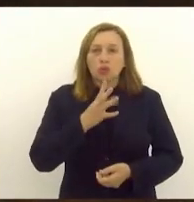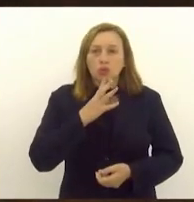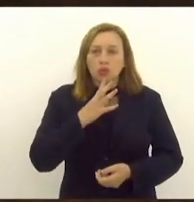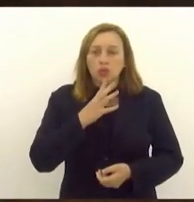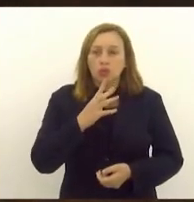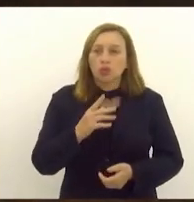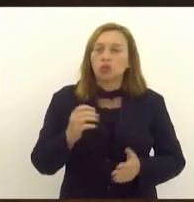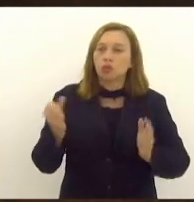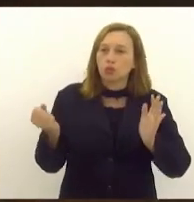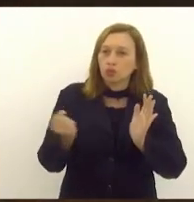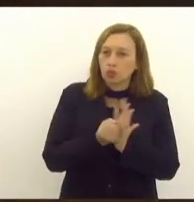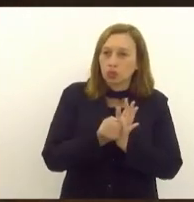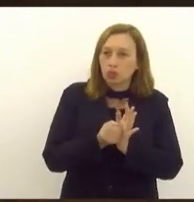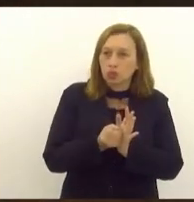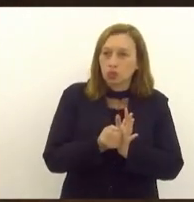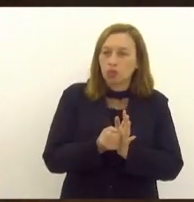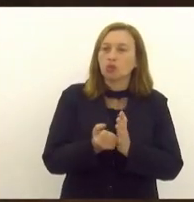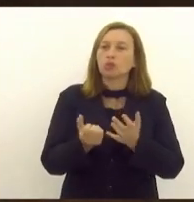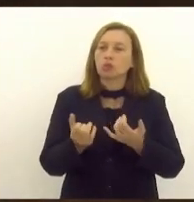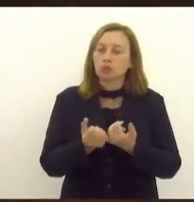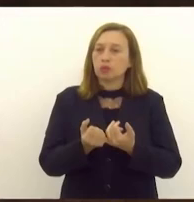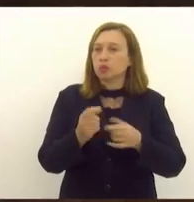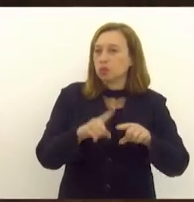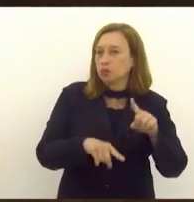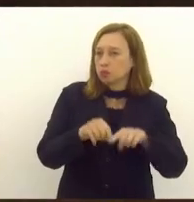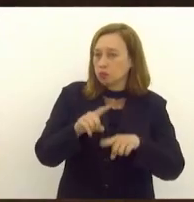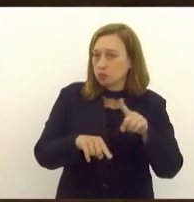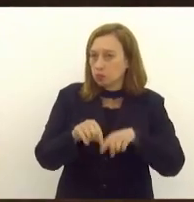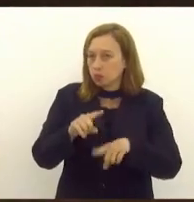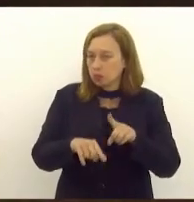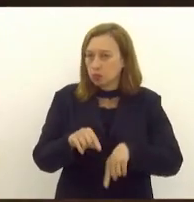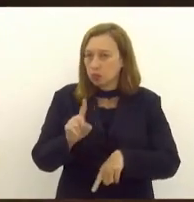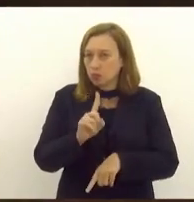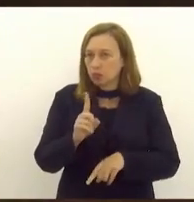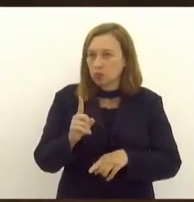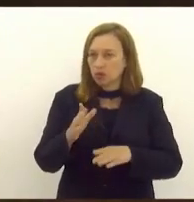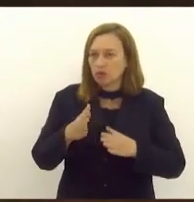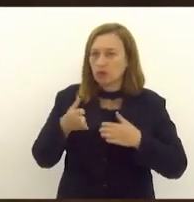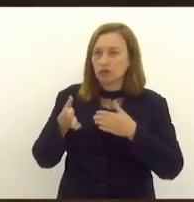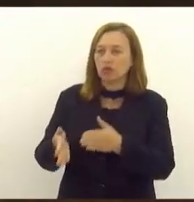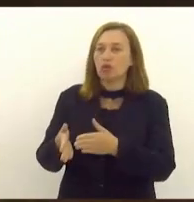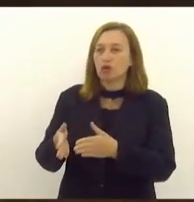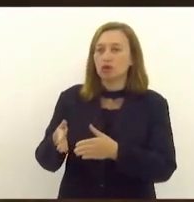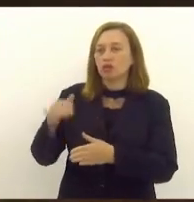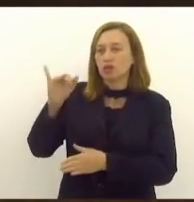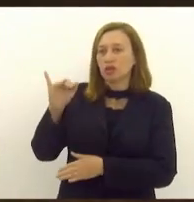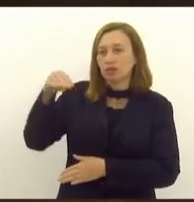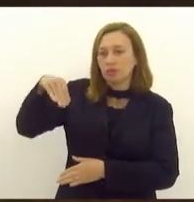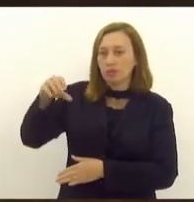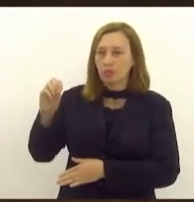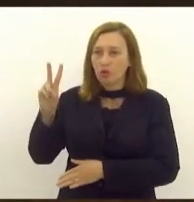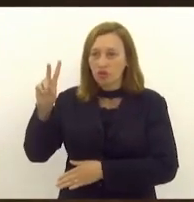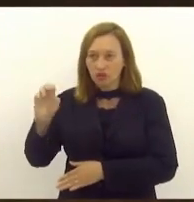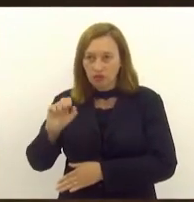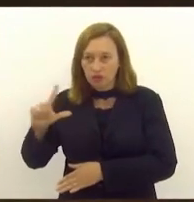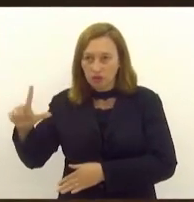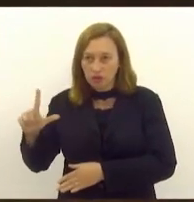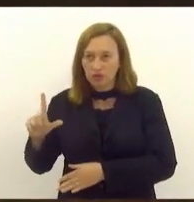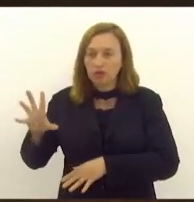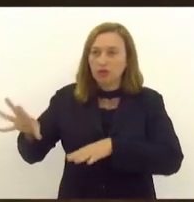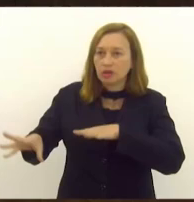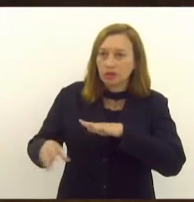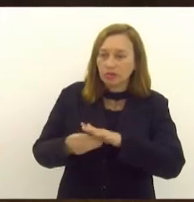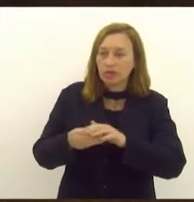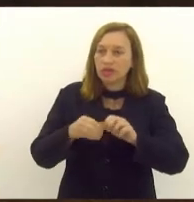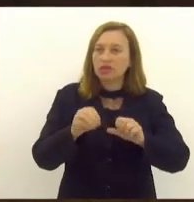propriedade material que não se dirige um objectivamente para o imóvel eles são acrescentados através de emenda da